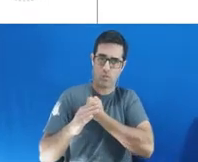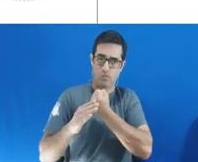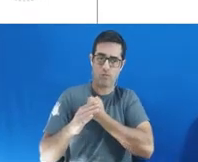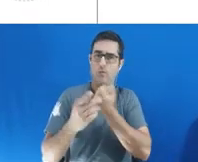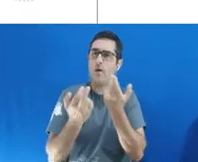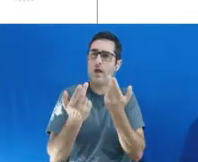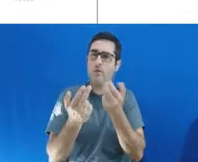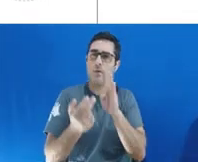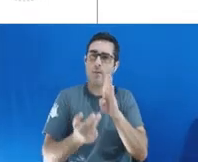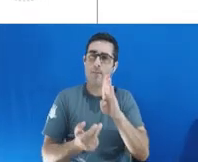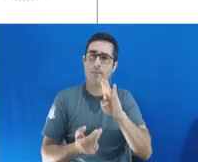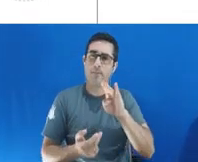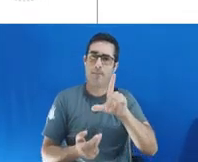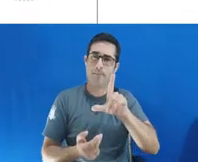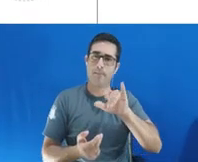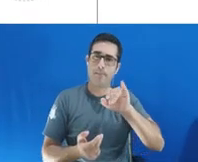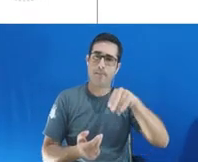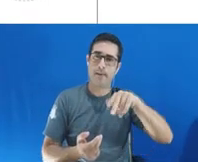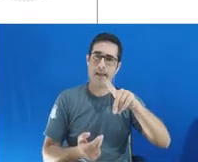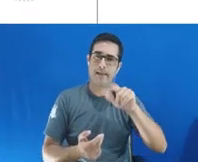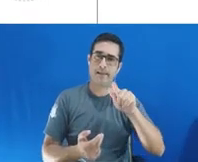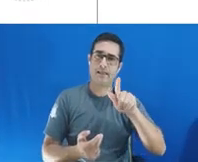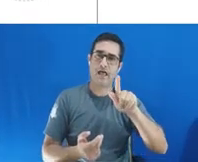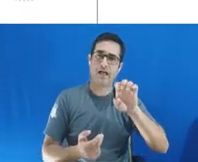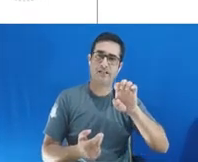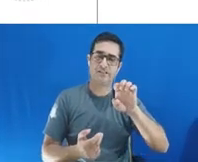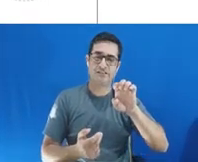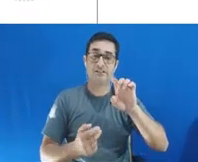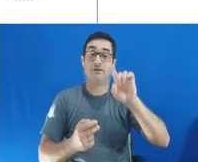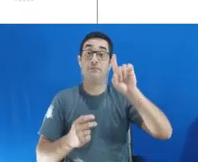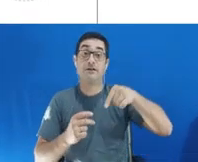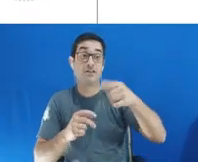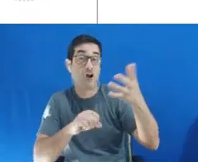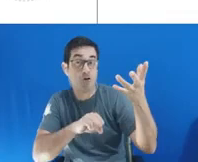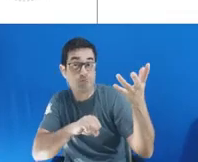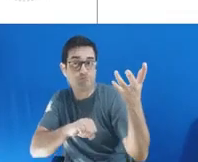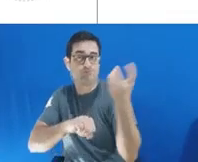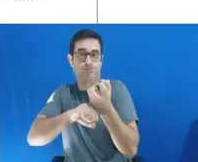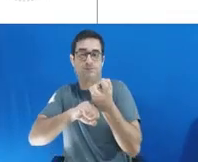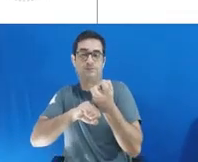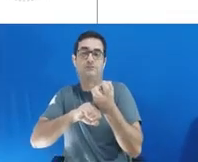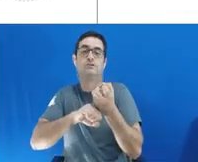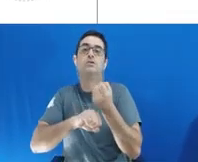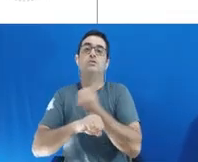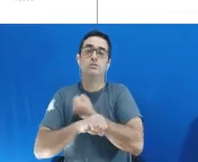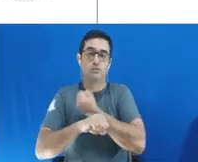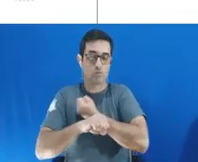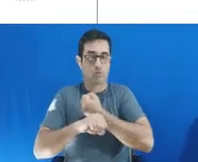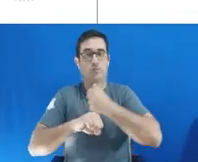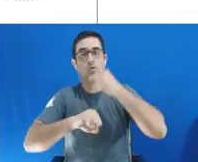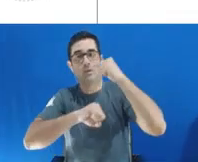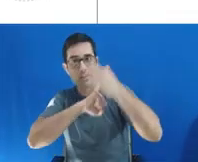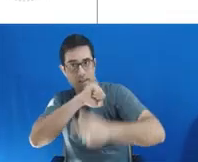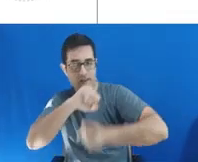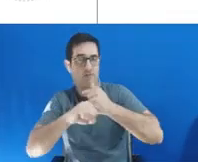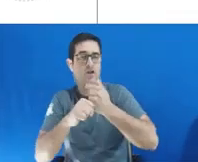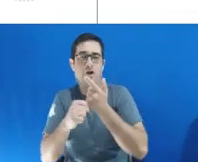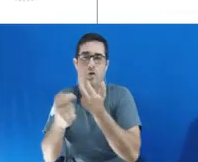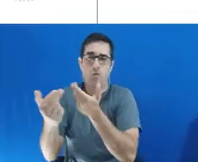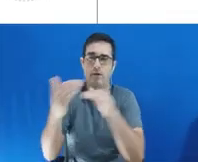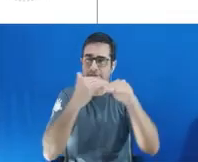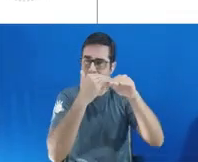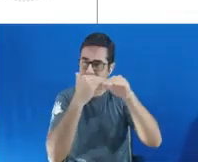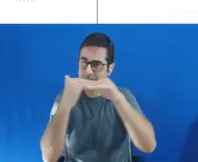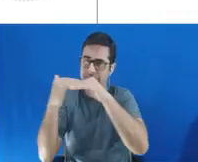é igual, e o que eu estou aumentando é a carga de atração no núcleo e o número de elétrons no mesmo nível, ou seja, eles